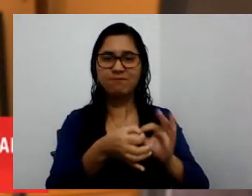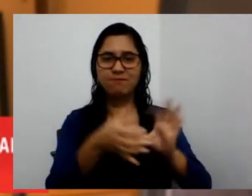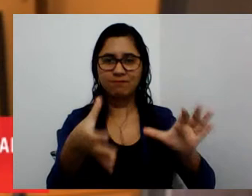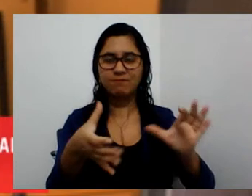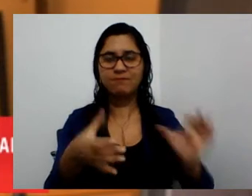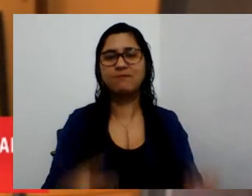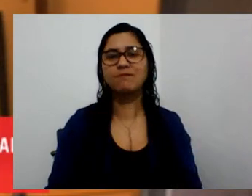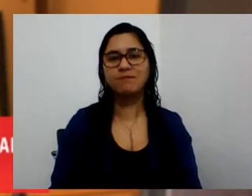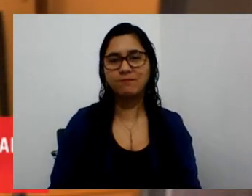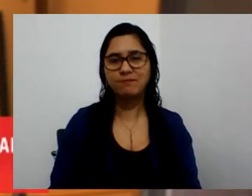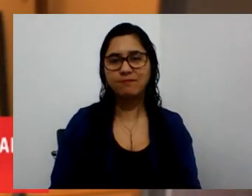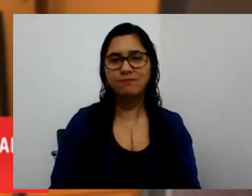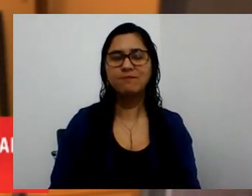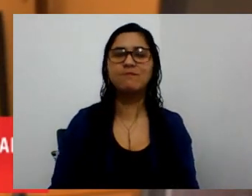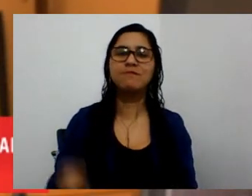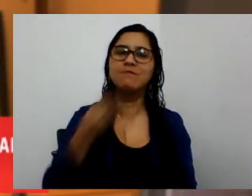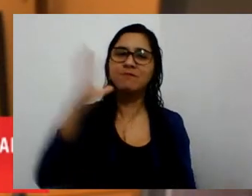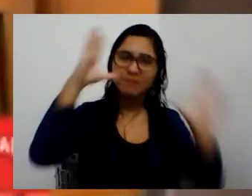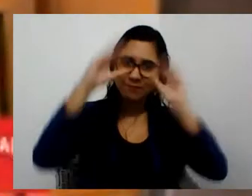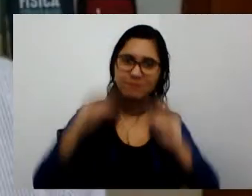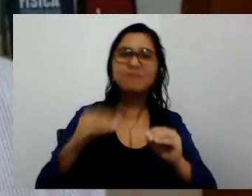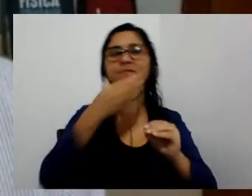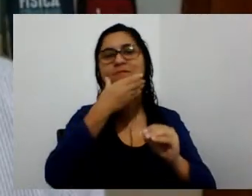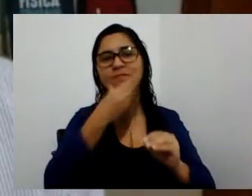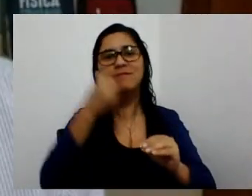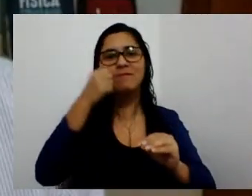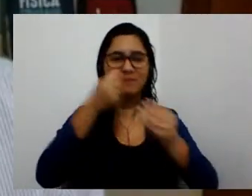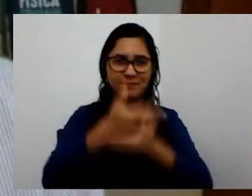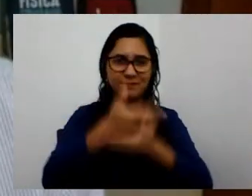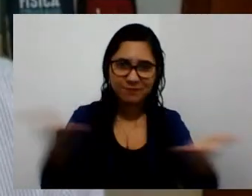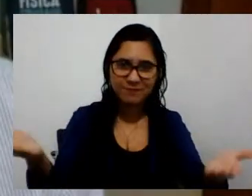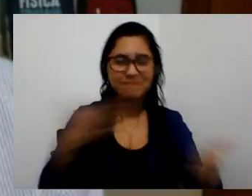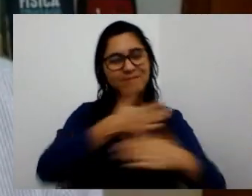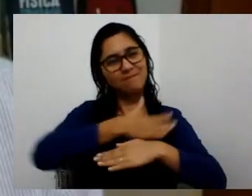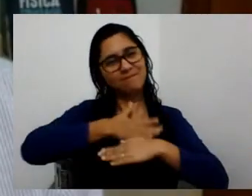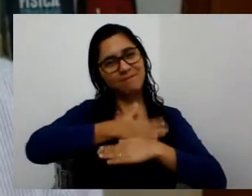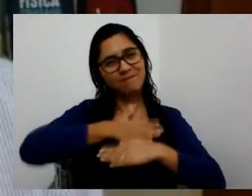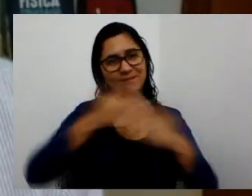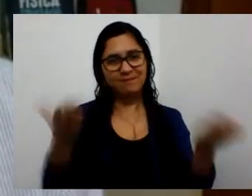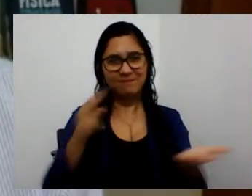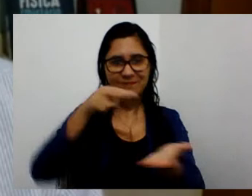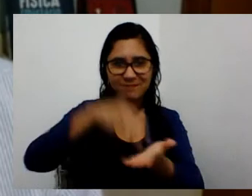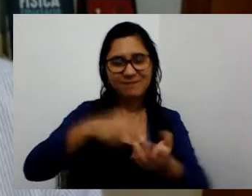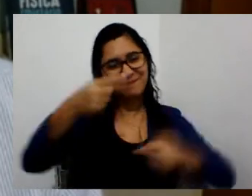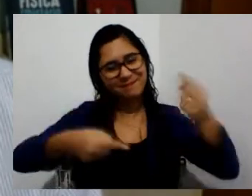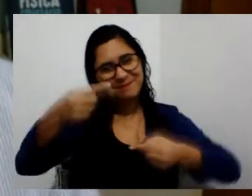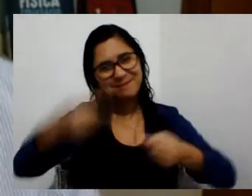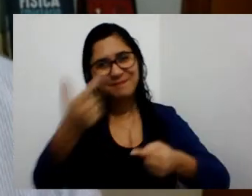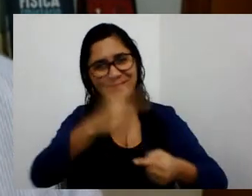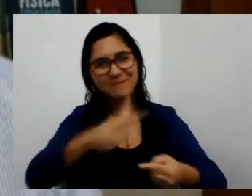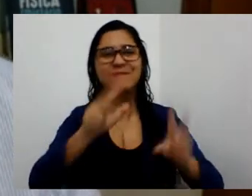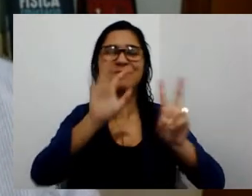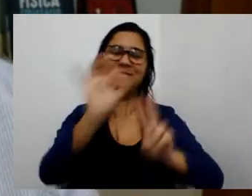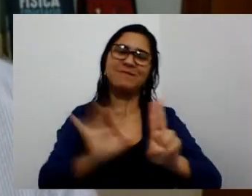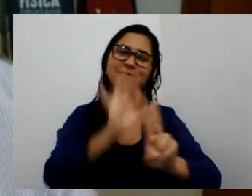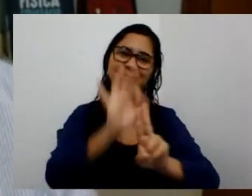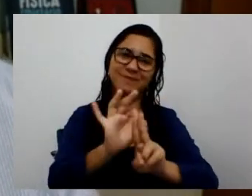sua. Boa noite a todos e a todas. É um prazer estar aqui para discutir novamente a UFSCar.